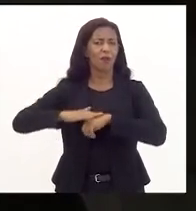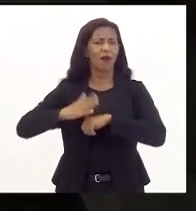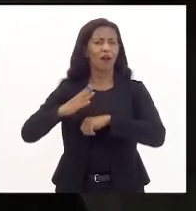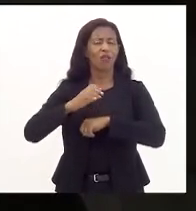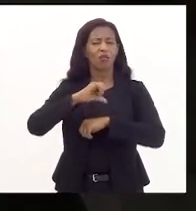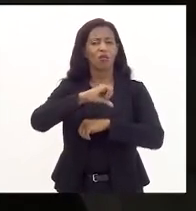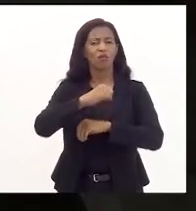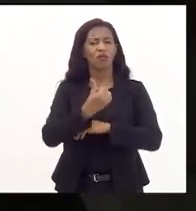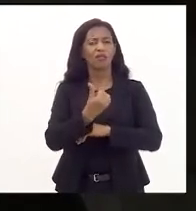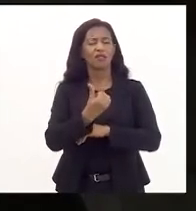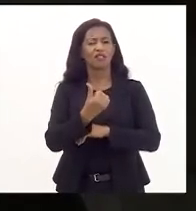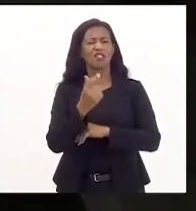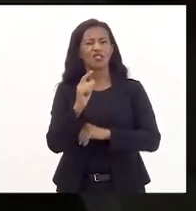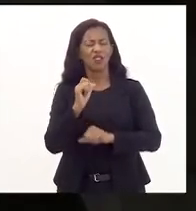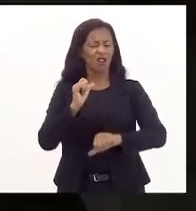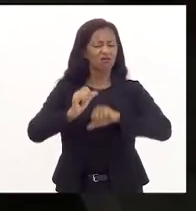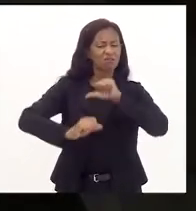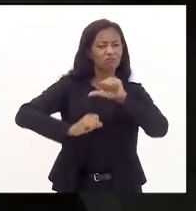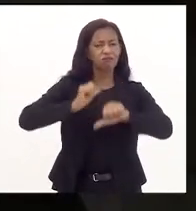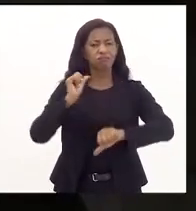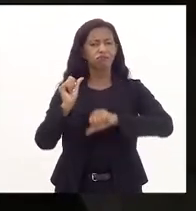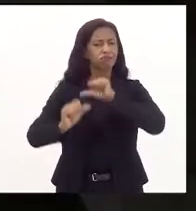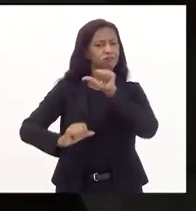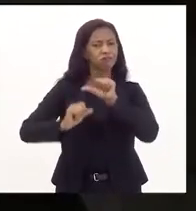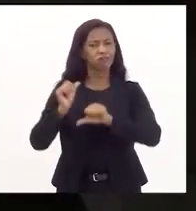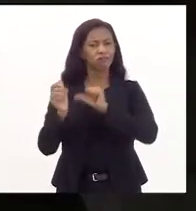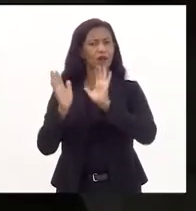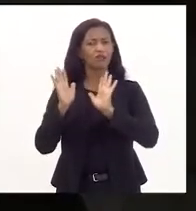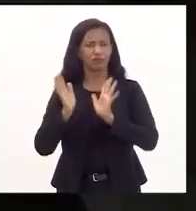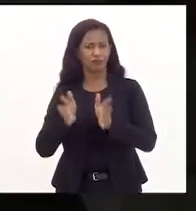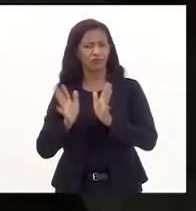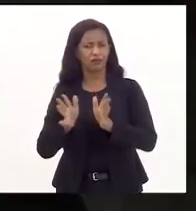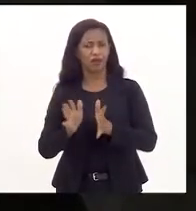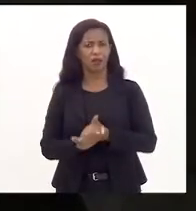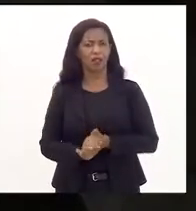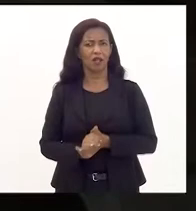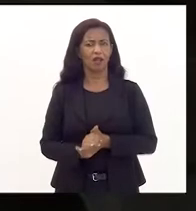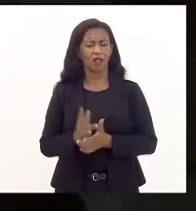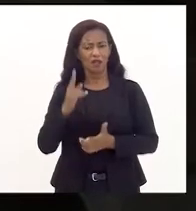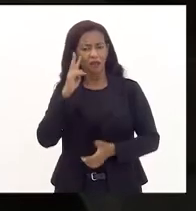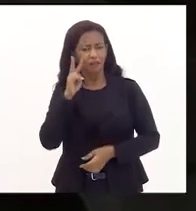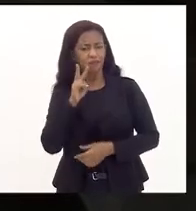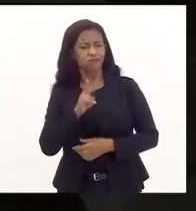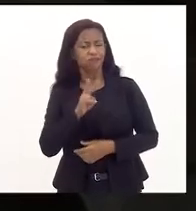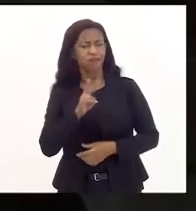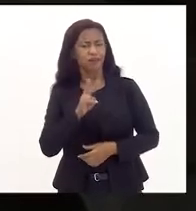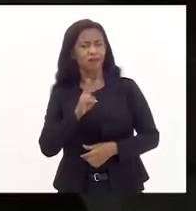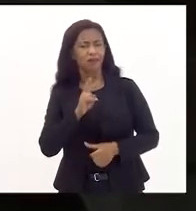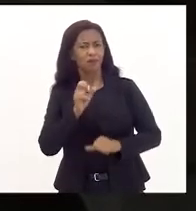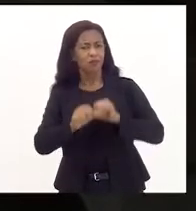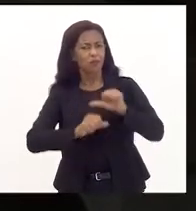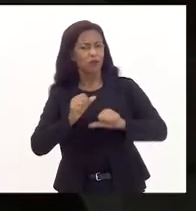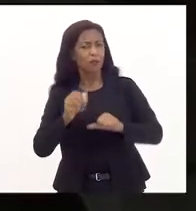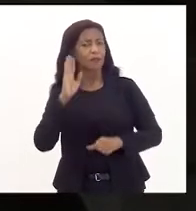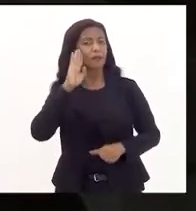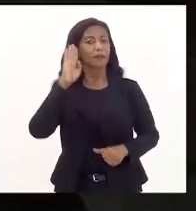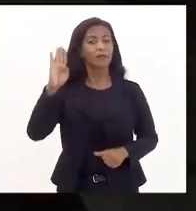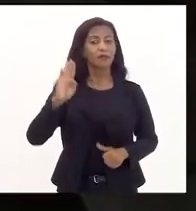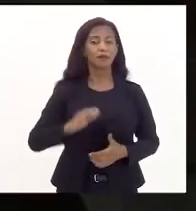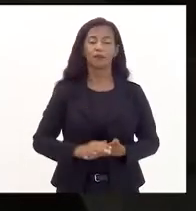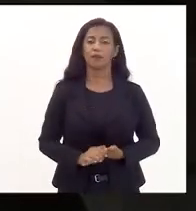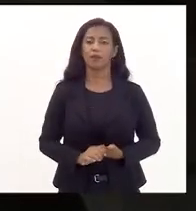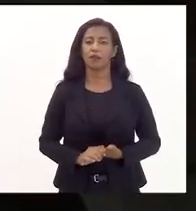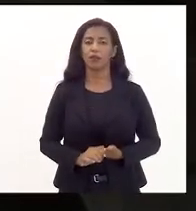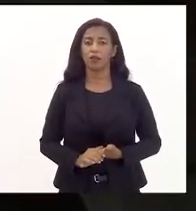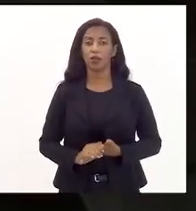96, já sofreu muitas mudanças. E fazer essa revisão, principalmente